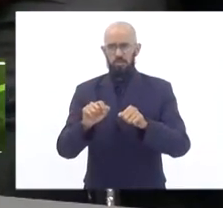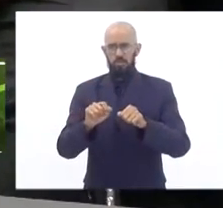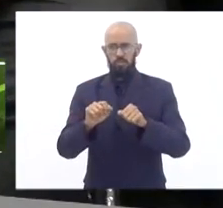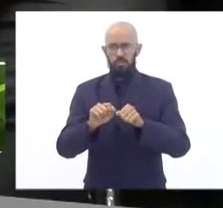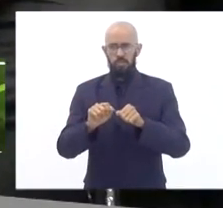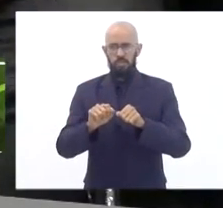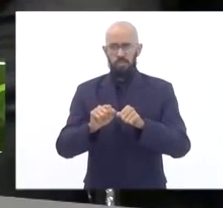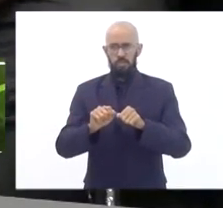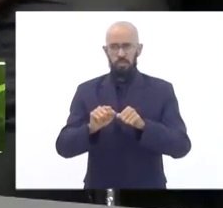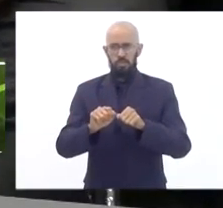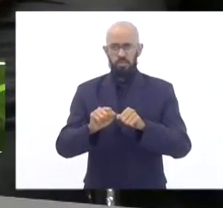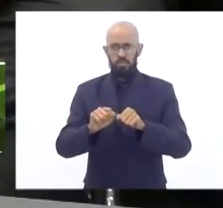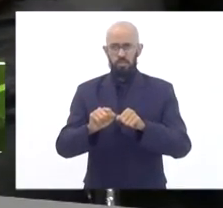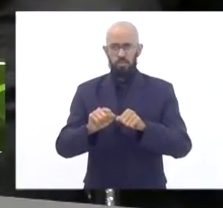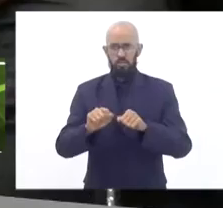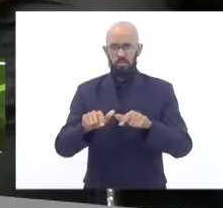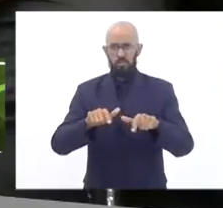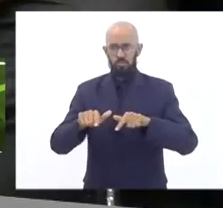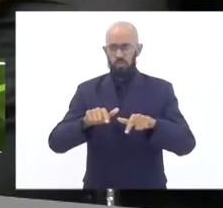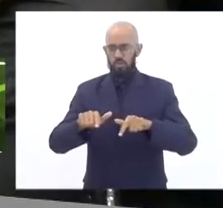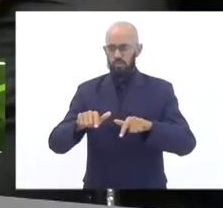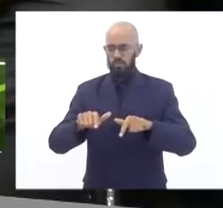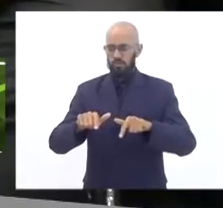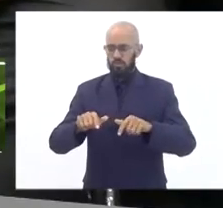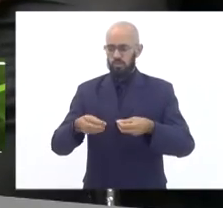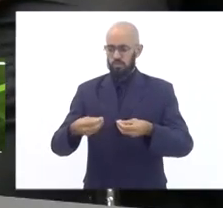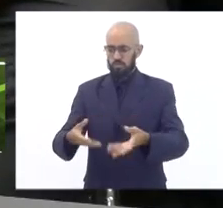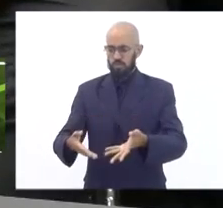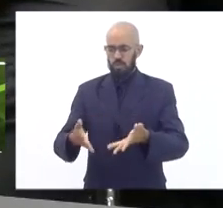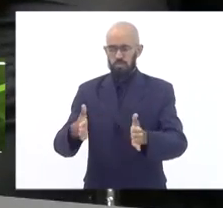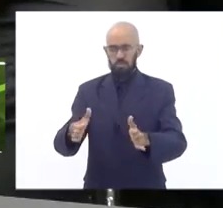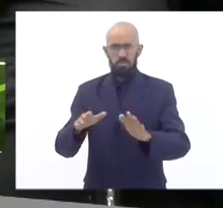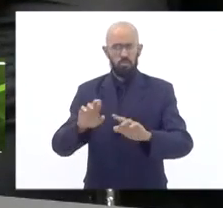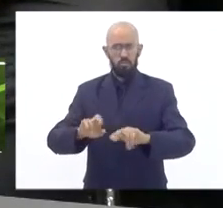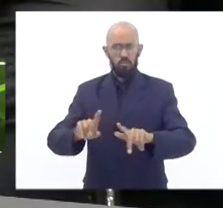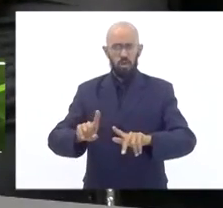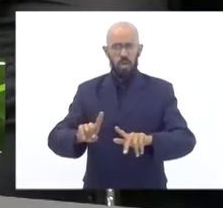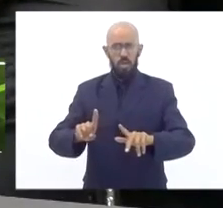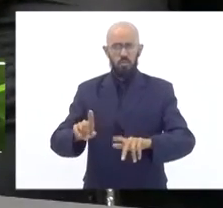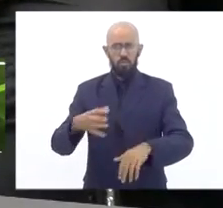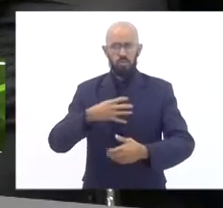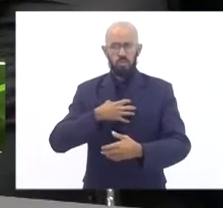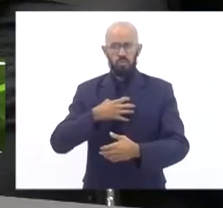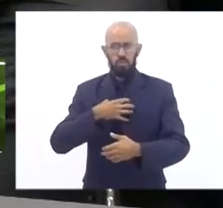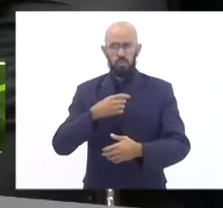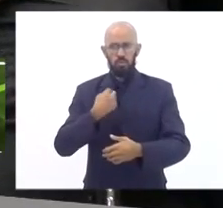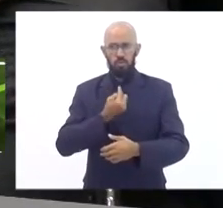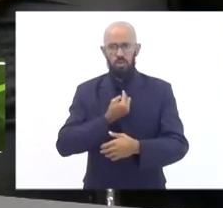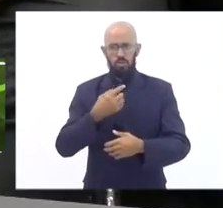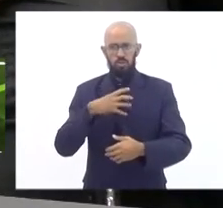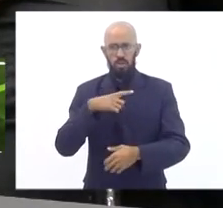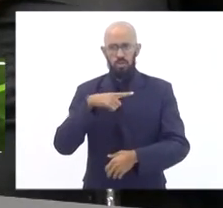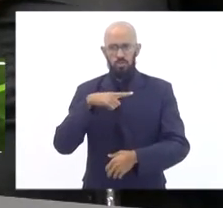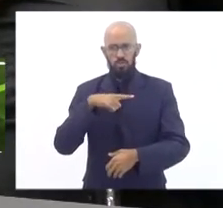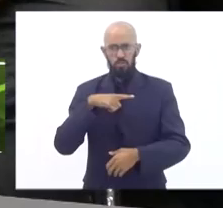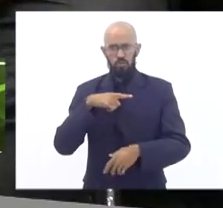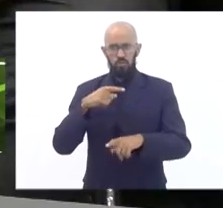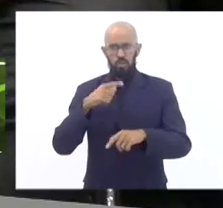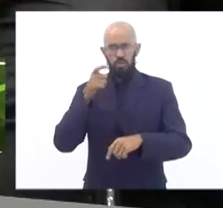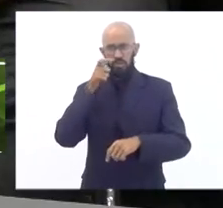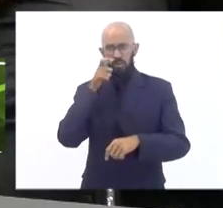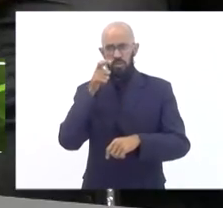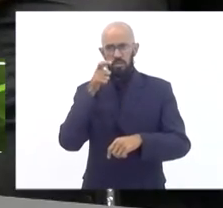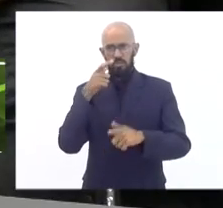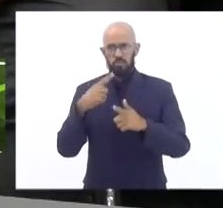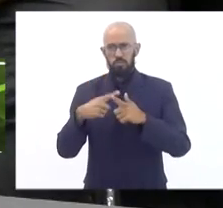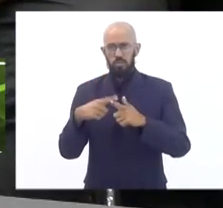reverberaria dentro do serviço prestado, e não é esse o sentimento que a gente tem. Então, só para dizer que achei muito interessante, porque a sensação